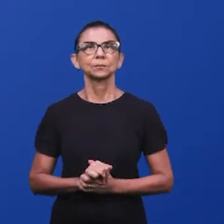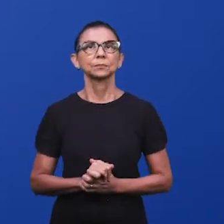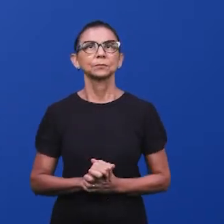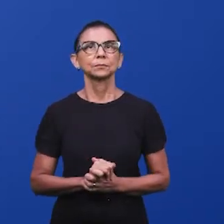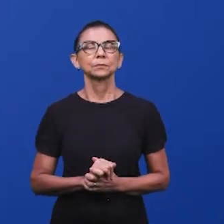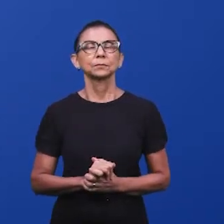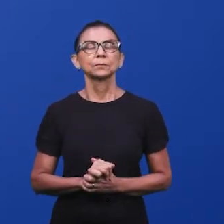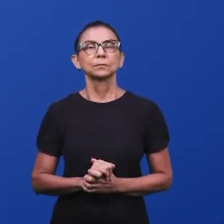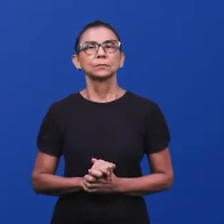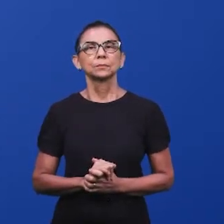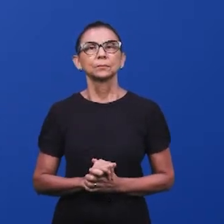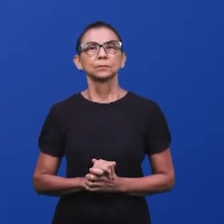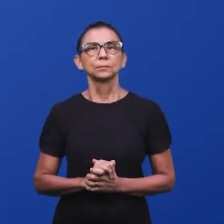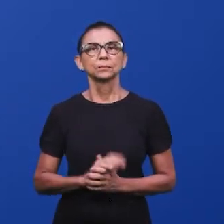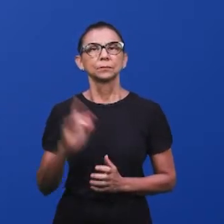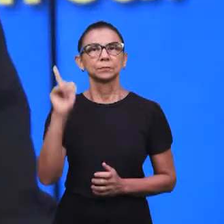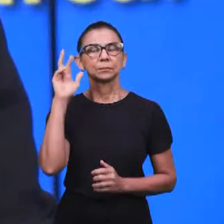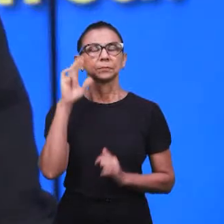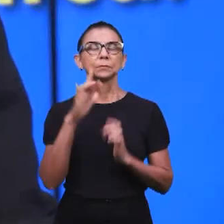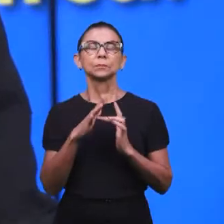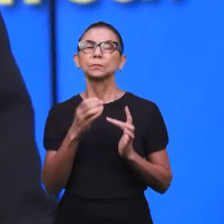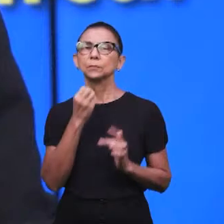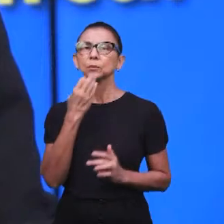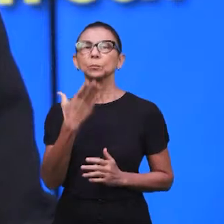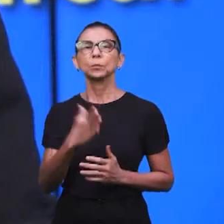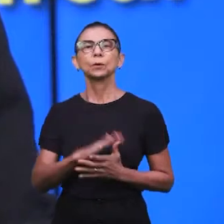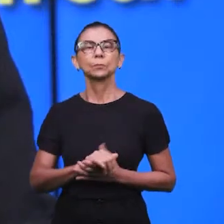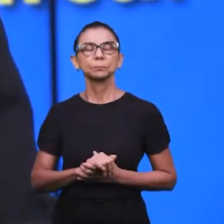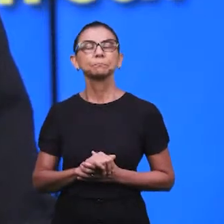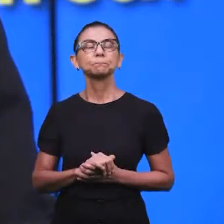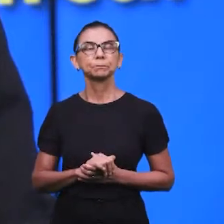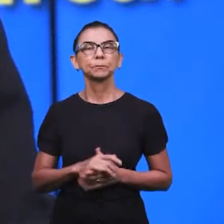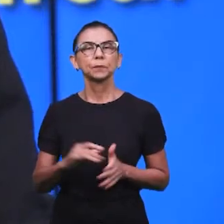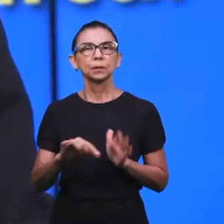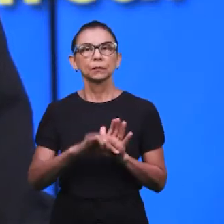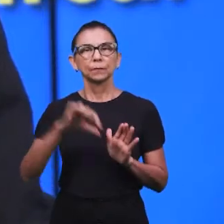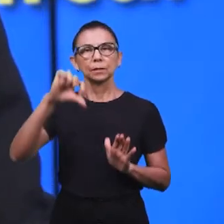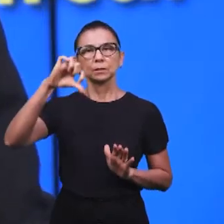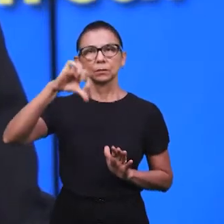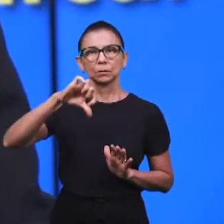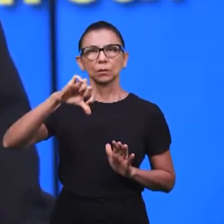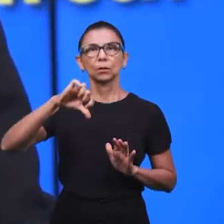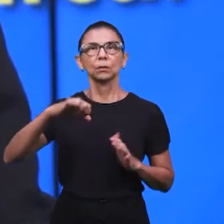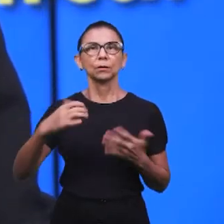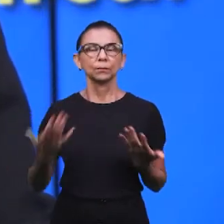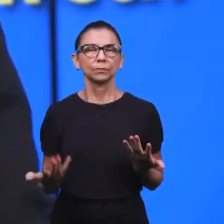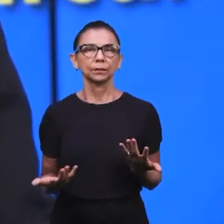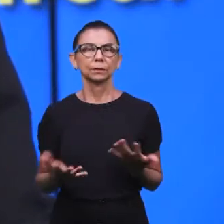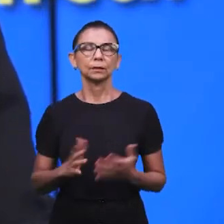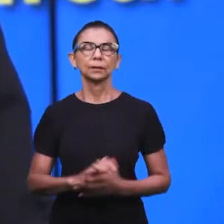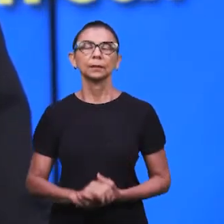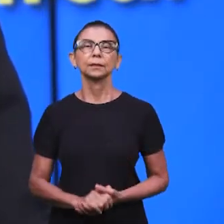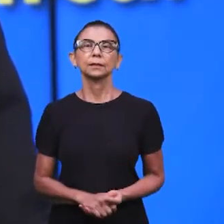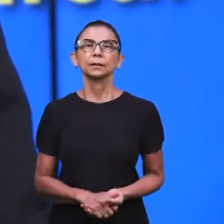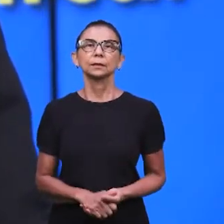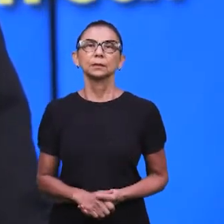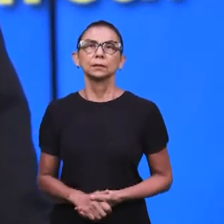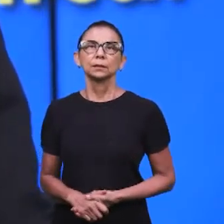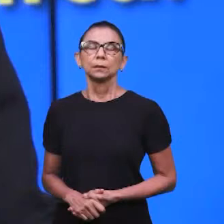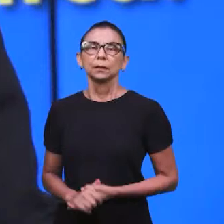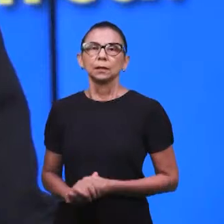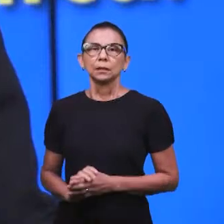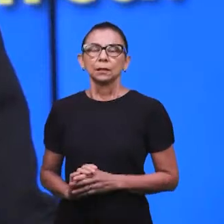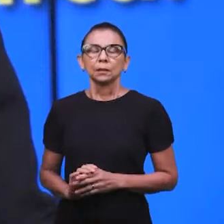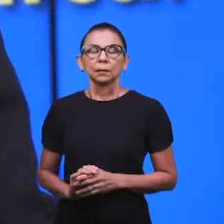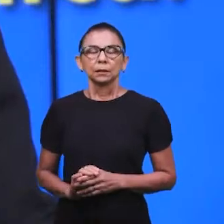paz do Senhor Jesus, irmãos. Amém, irmã Camila. Colocações muito bem feitas, né? O verso 9 é muito claro em mostrar aquela obra,